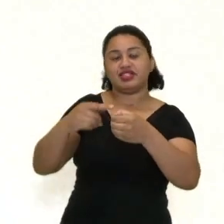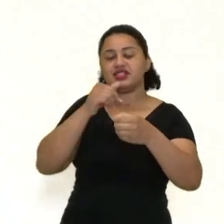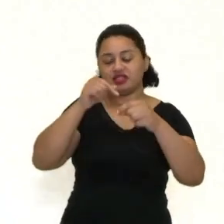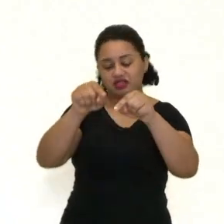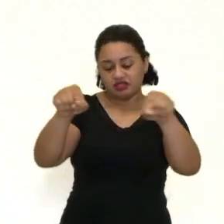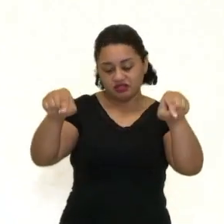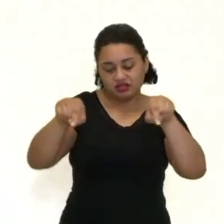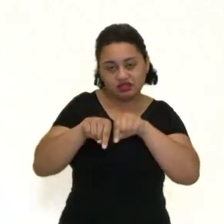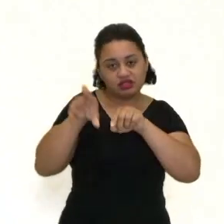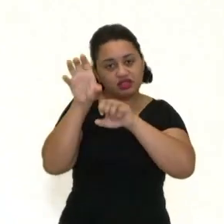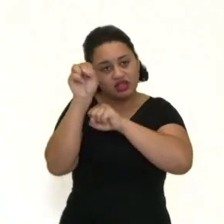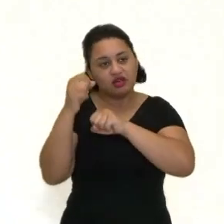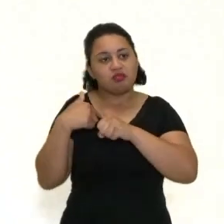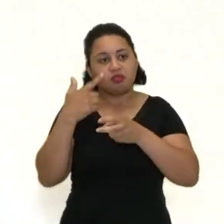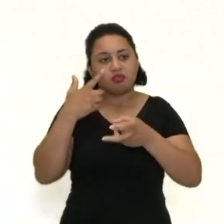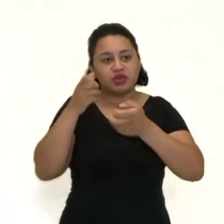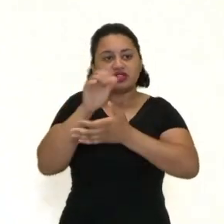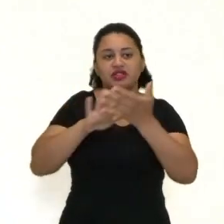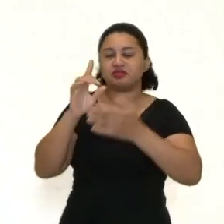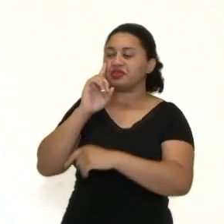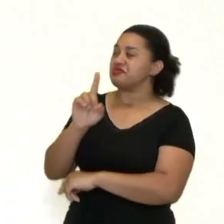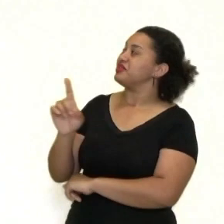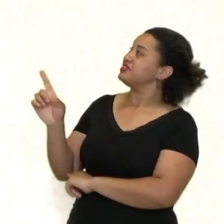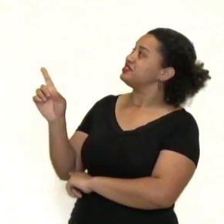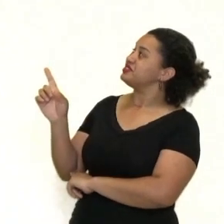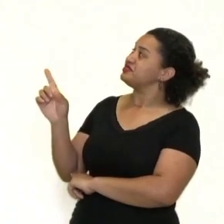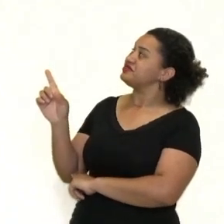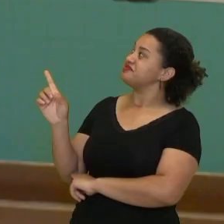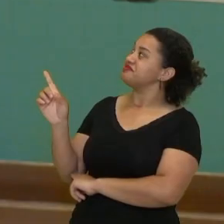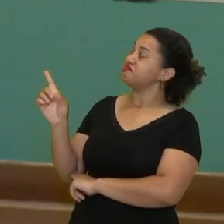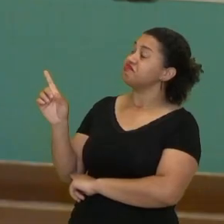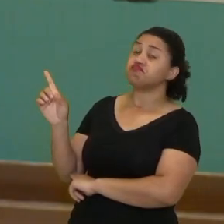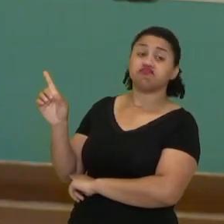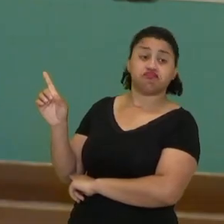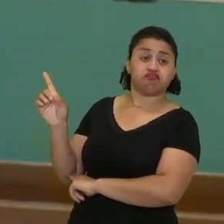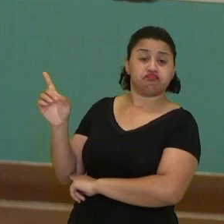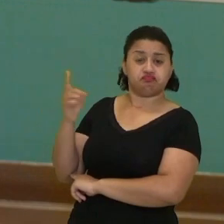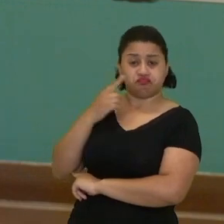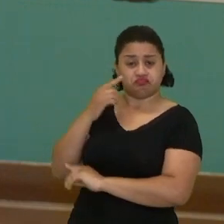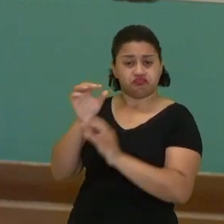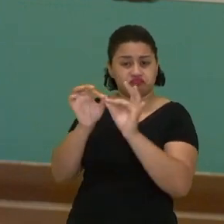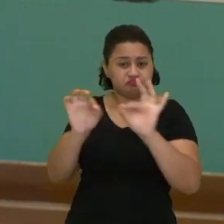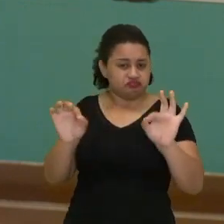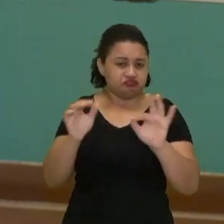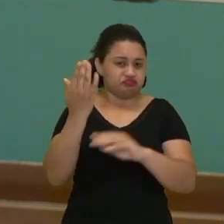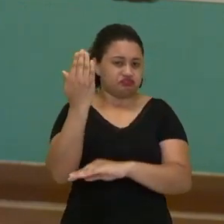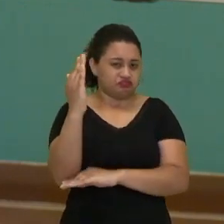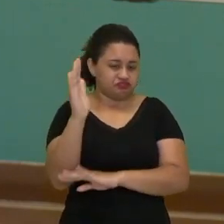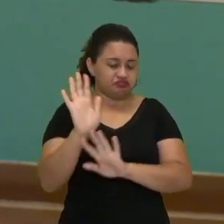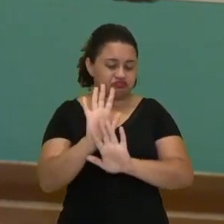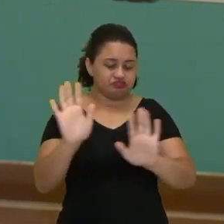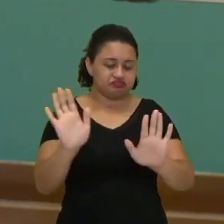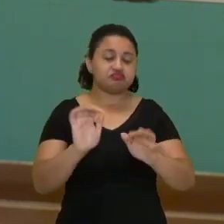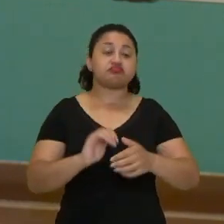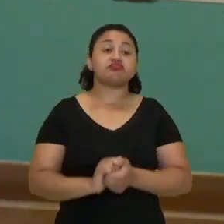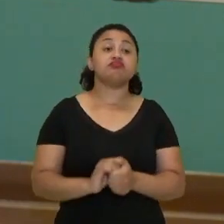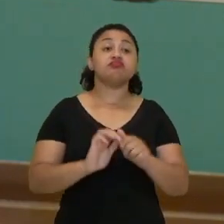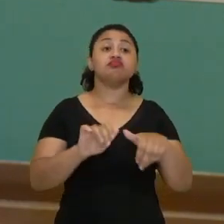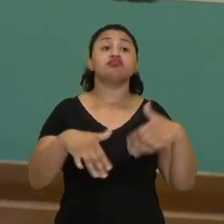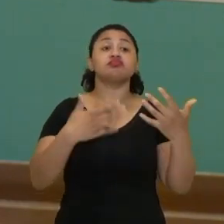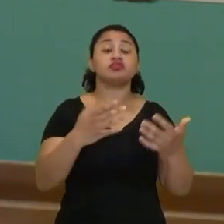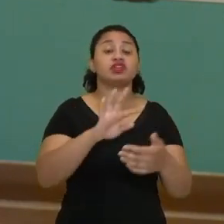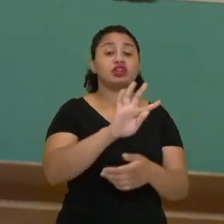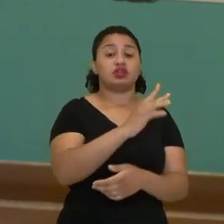quartinho dele, né? Super simples, de madeira, tal, enfim. Aí que tá, tem um ponto bem interessante, que o Theo